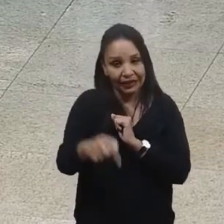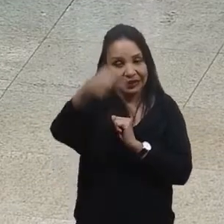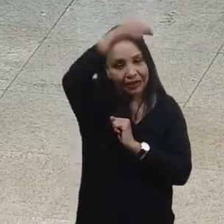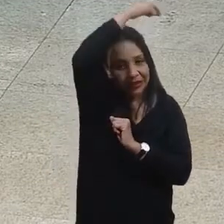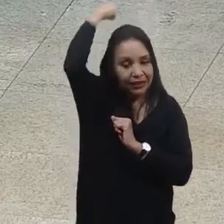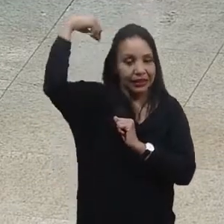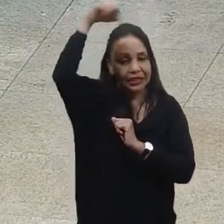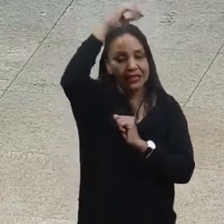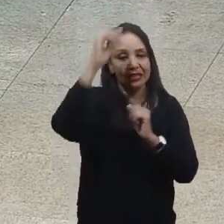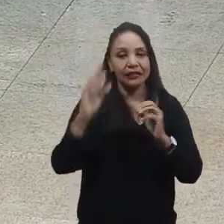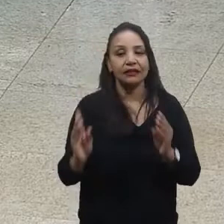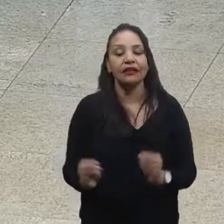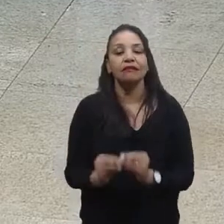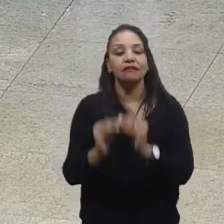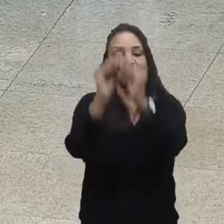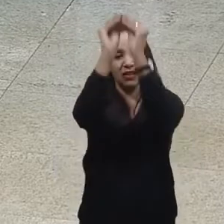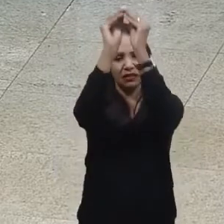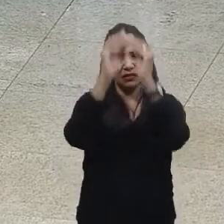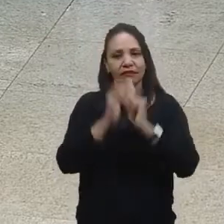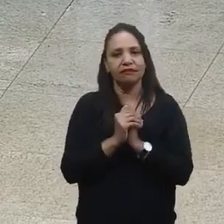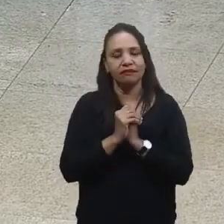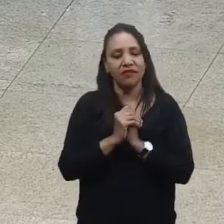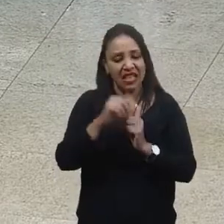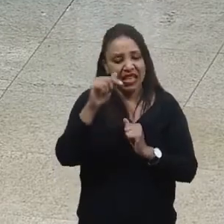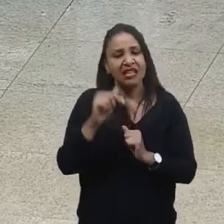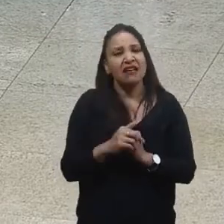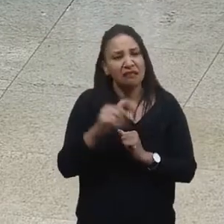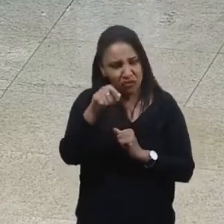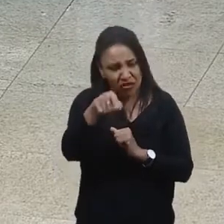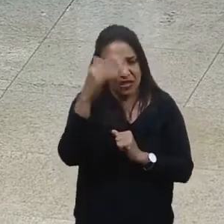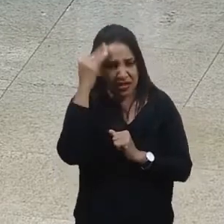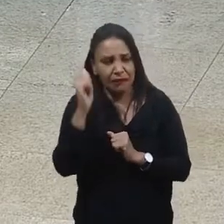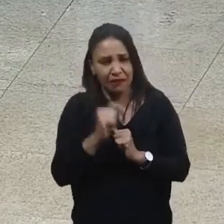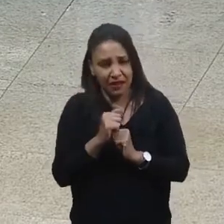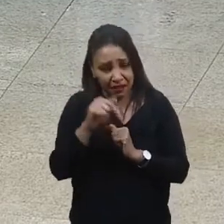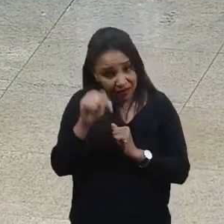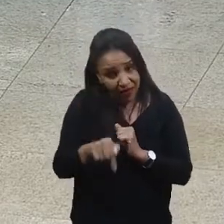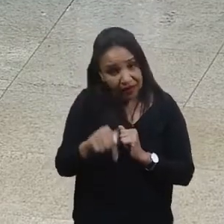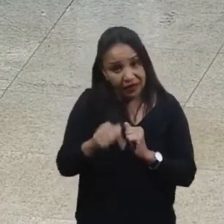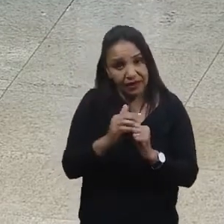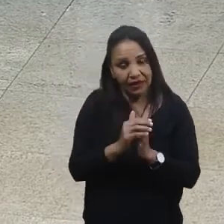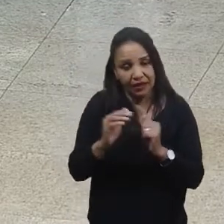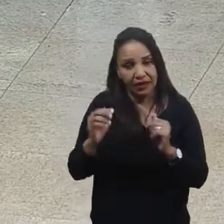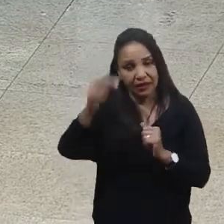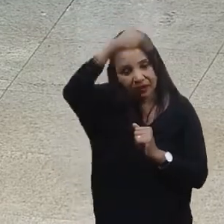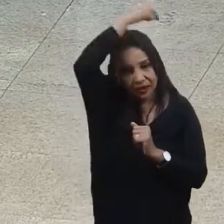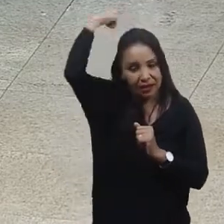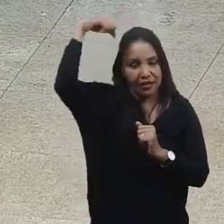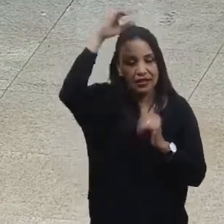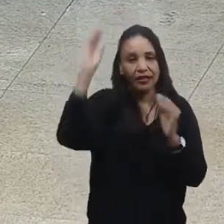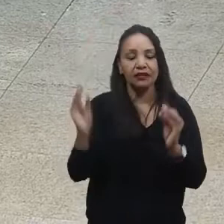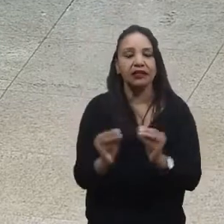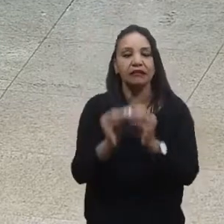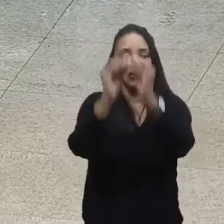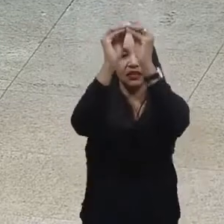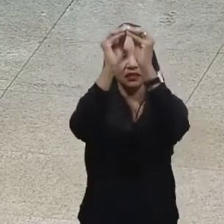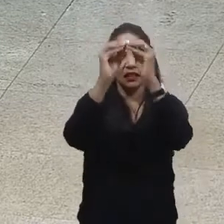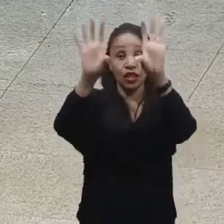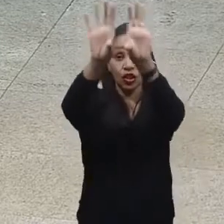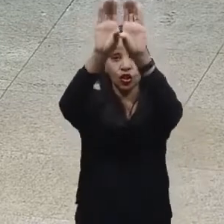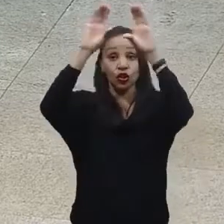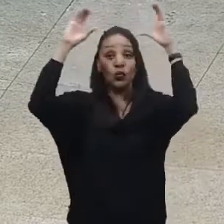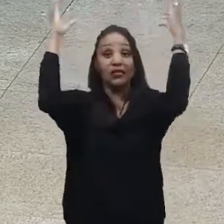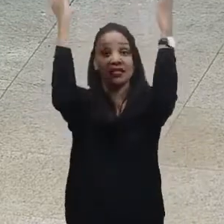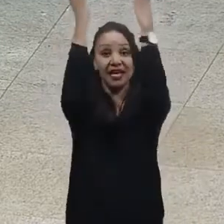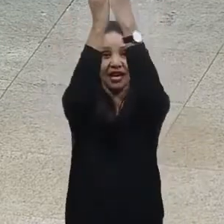que grandiosidade já tem um escutado sobre isso que é da santa missa que os céus EA terra se encontram e